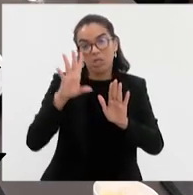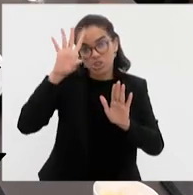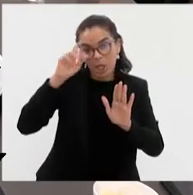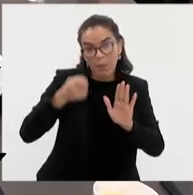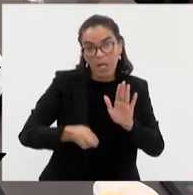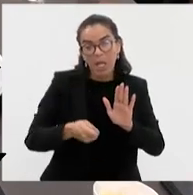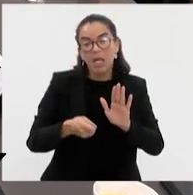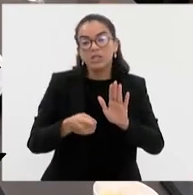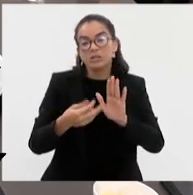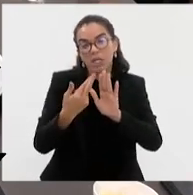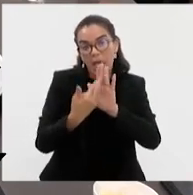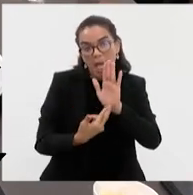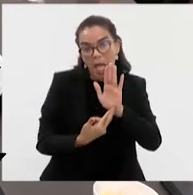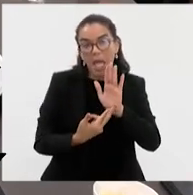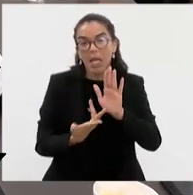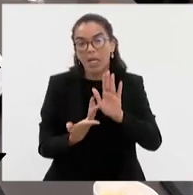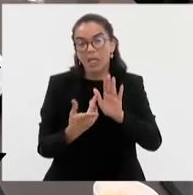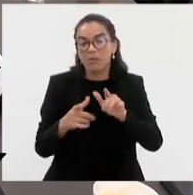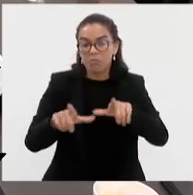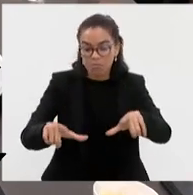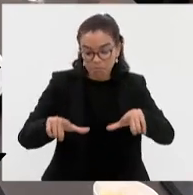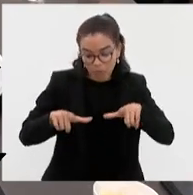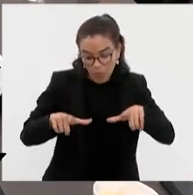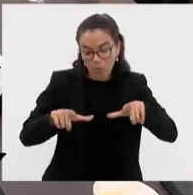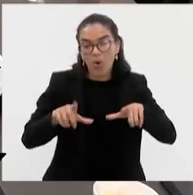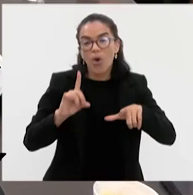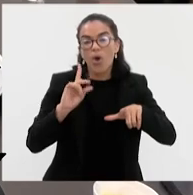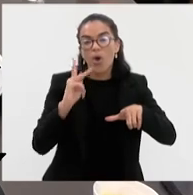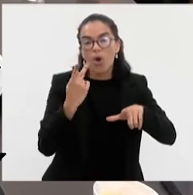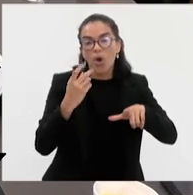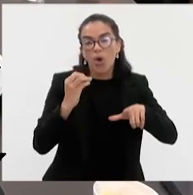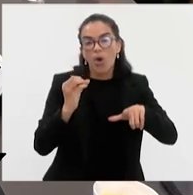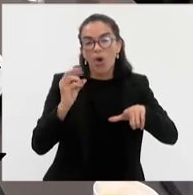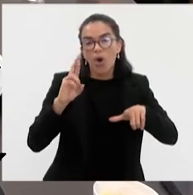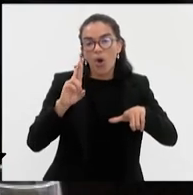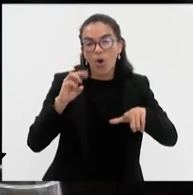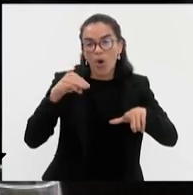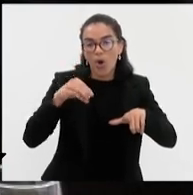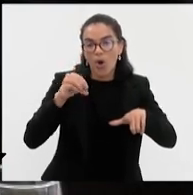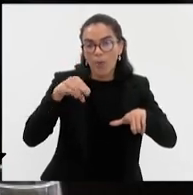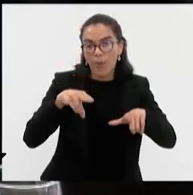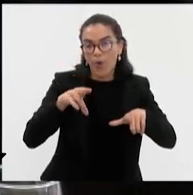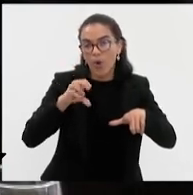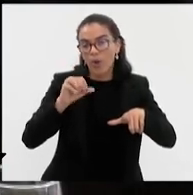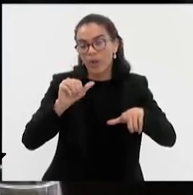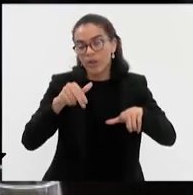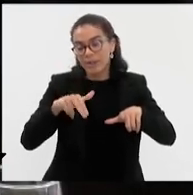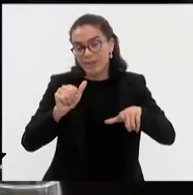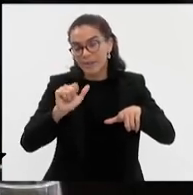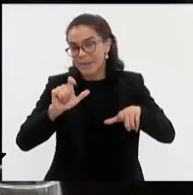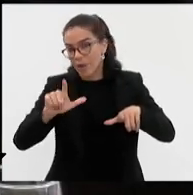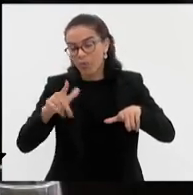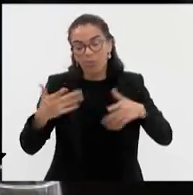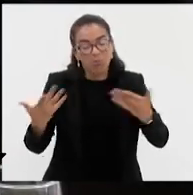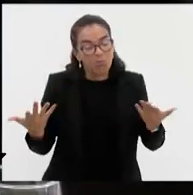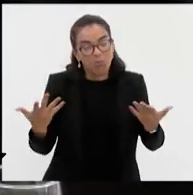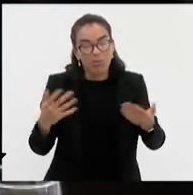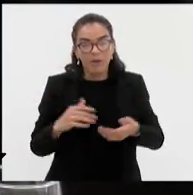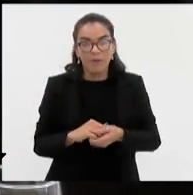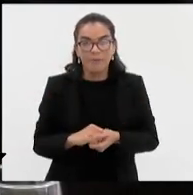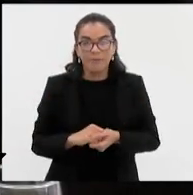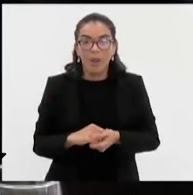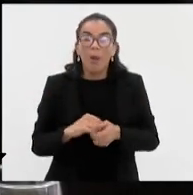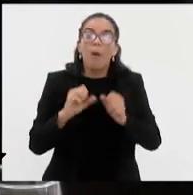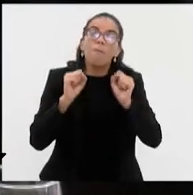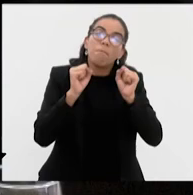como critério a testagem hormonal. Não. Ponto. Mas não é como é um único, no meu entendimento.